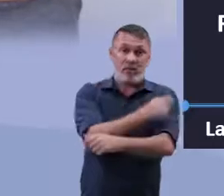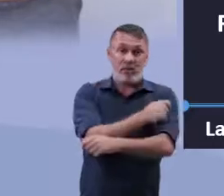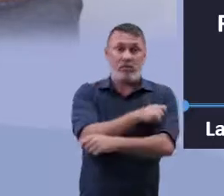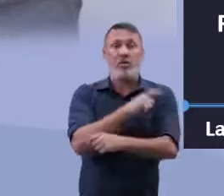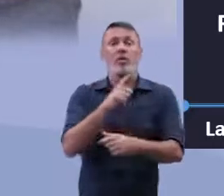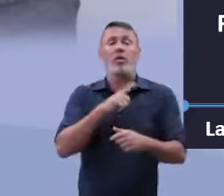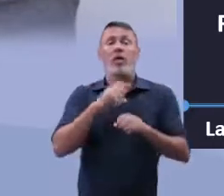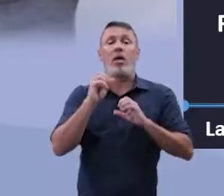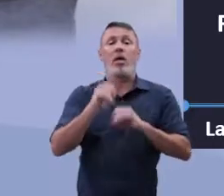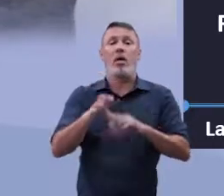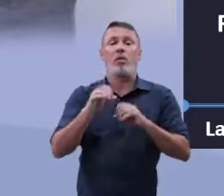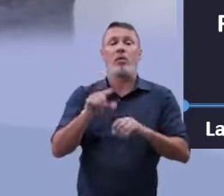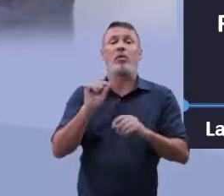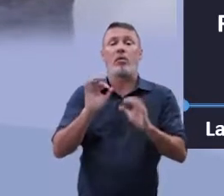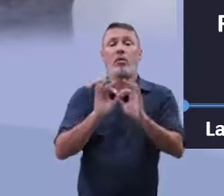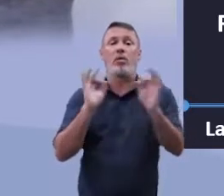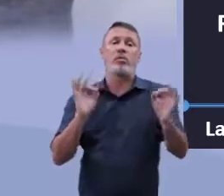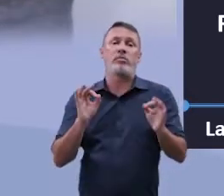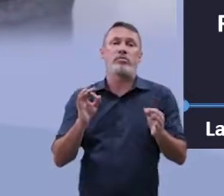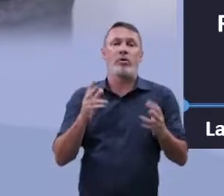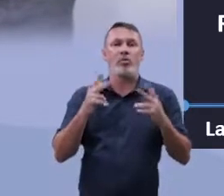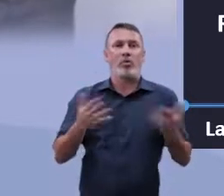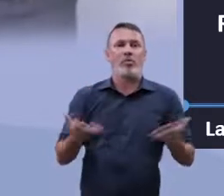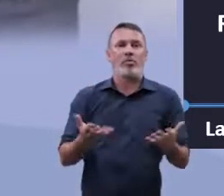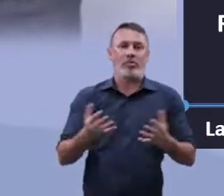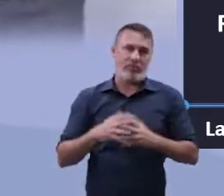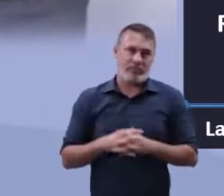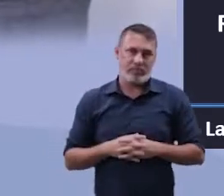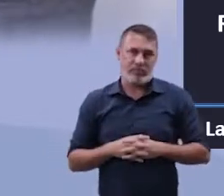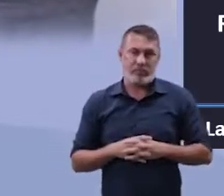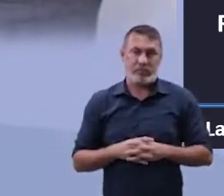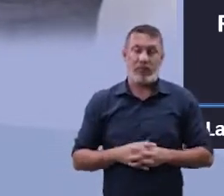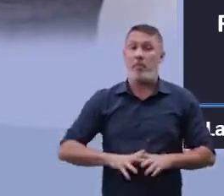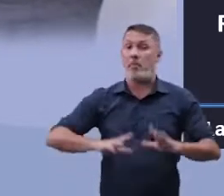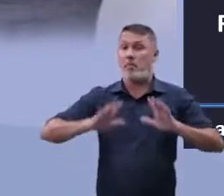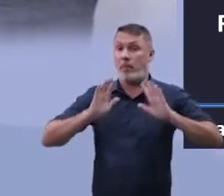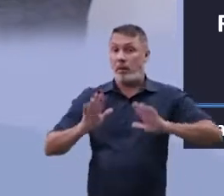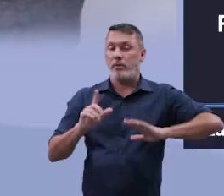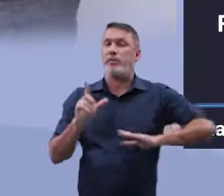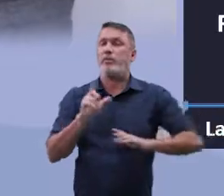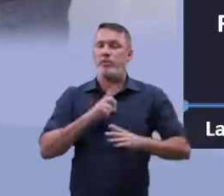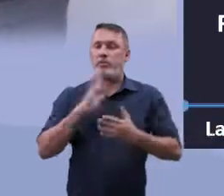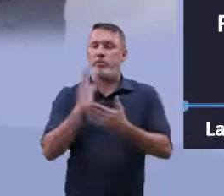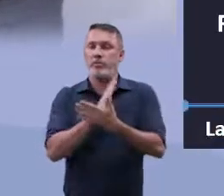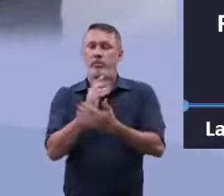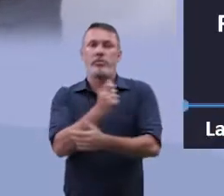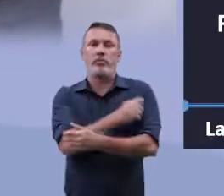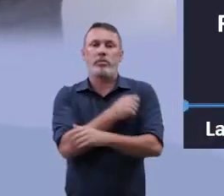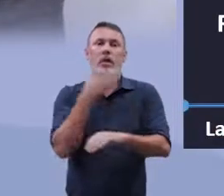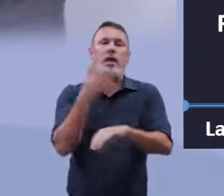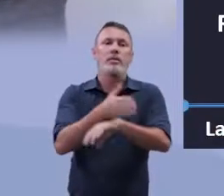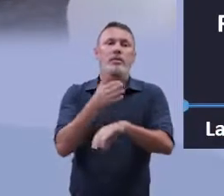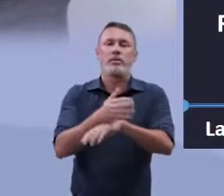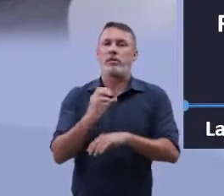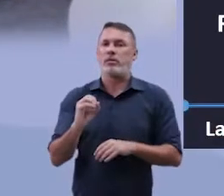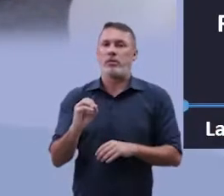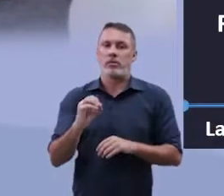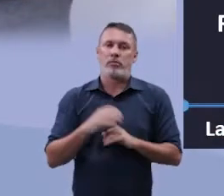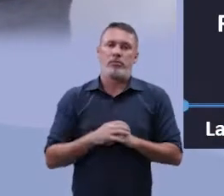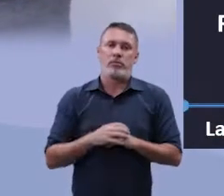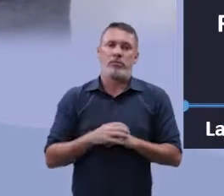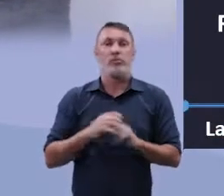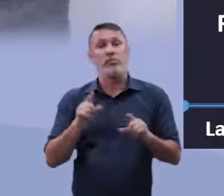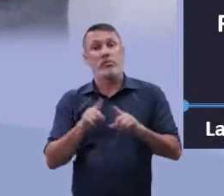escuta aqui neste momento. Entretanto, tem alunos que não têm acesso a nada. E é esses